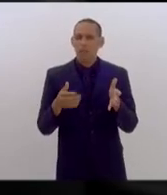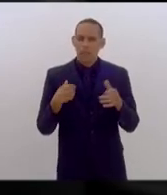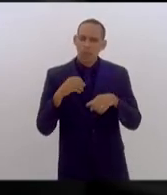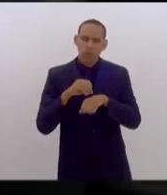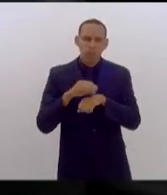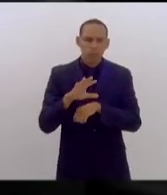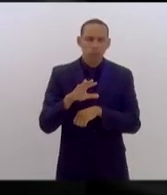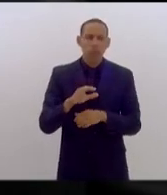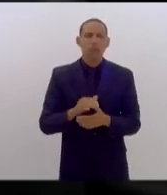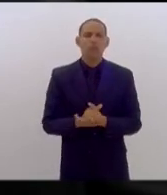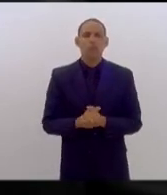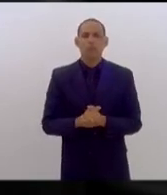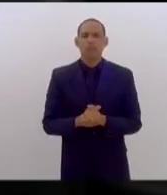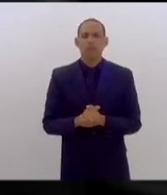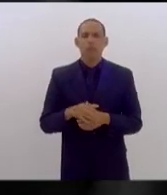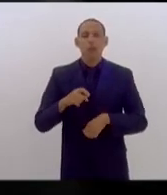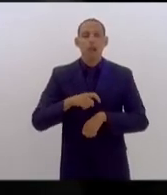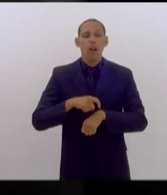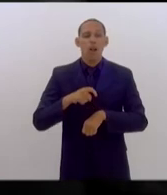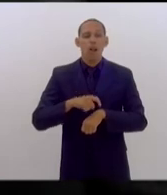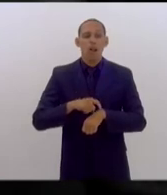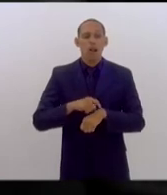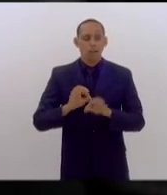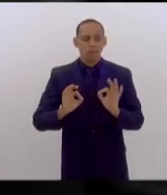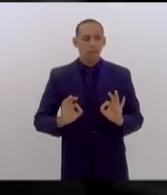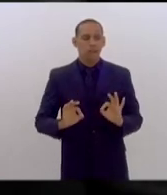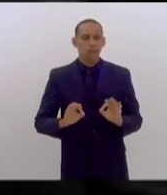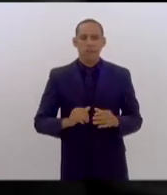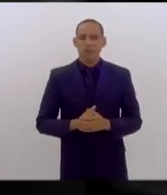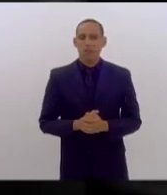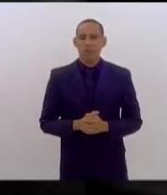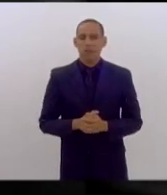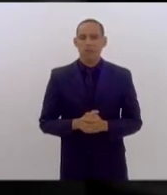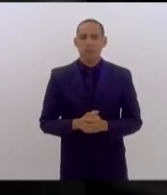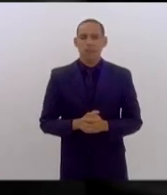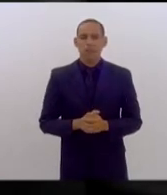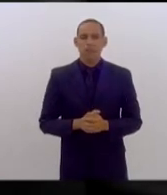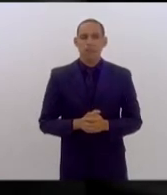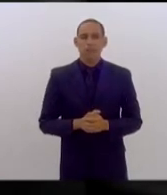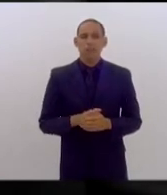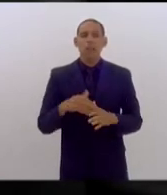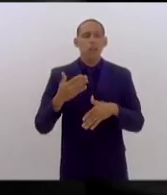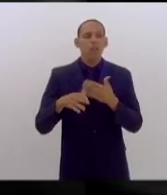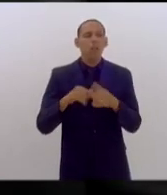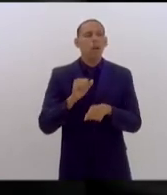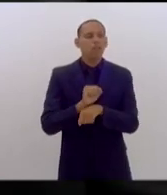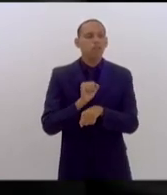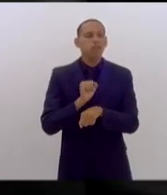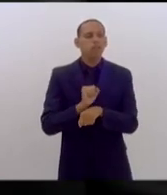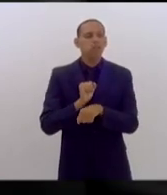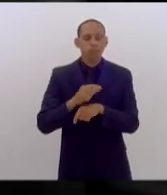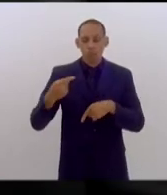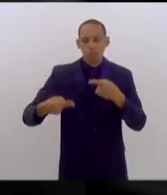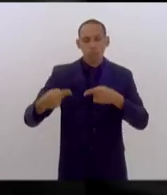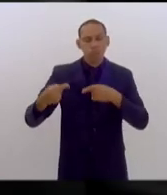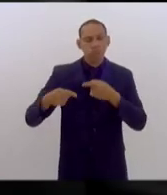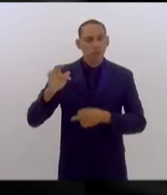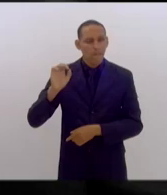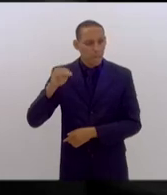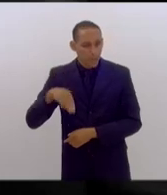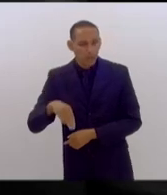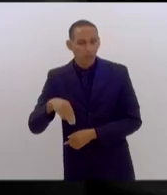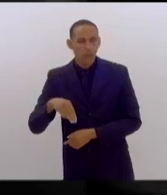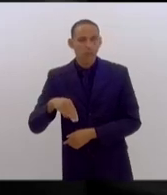sugeria no momento adequado e aguardar a discussão final